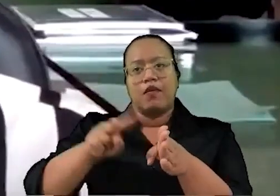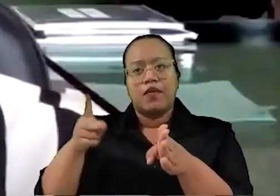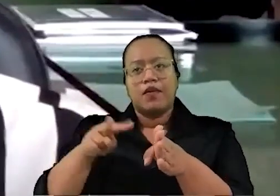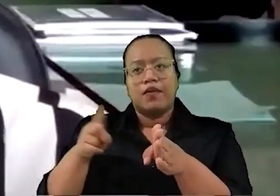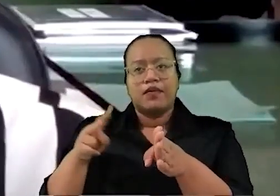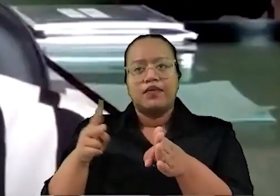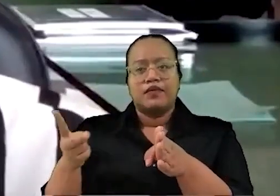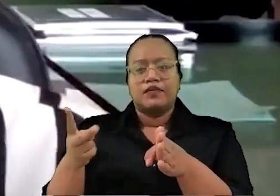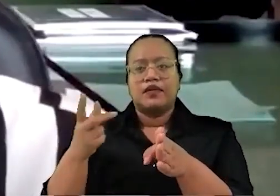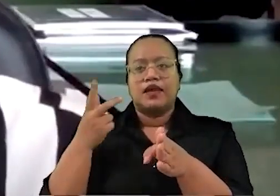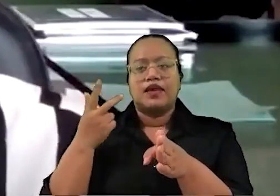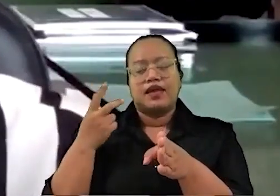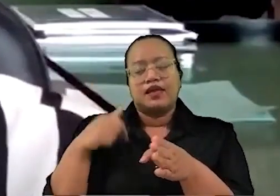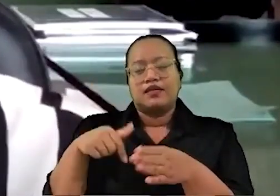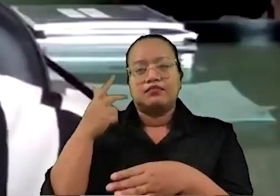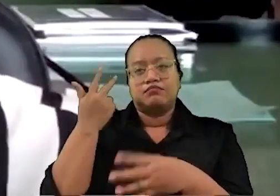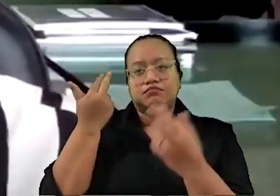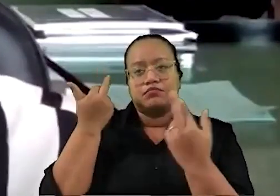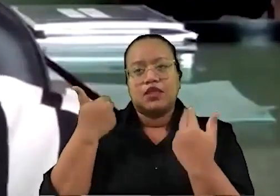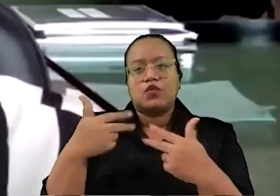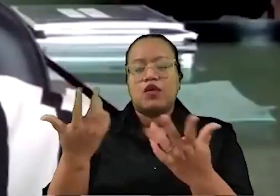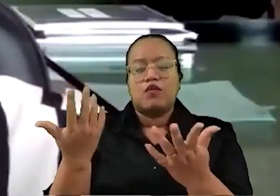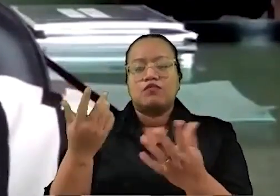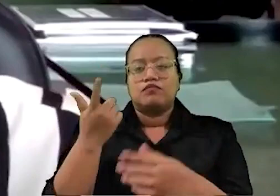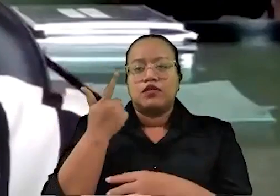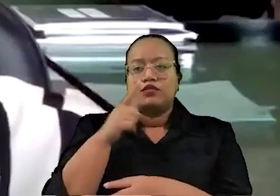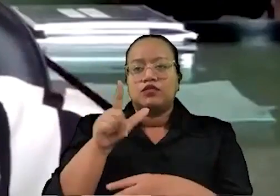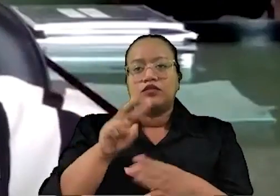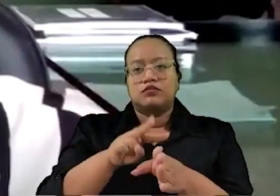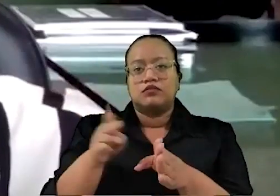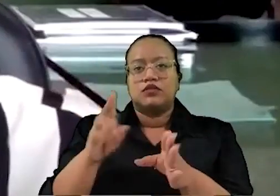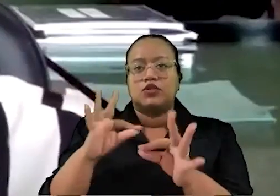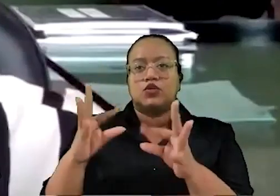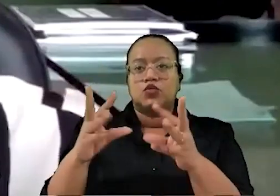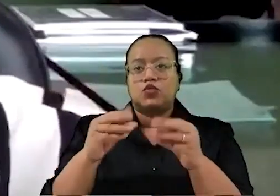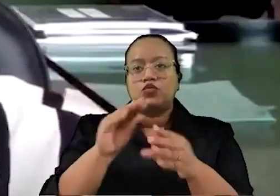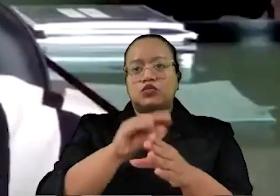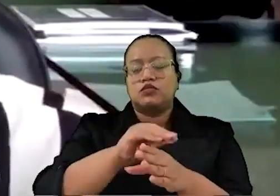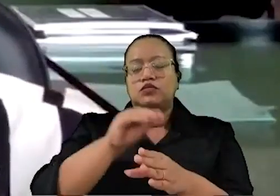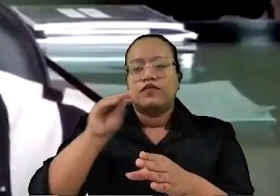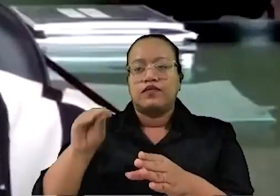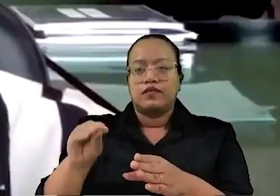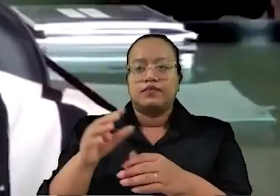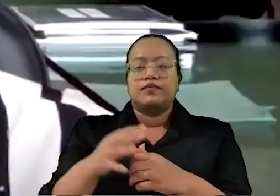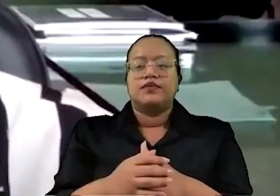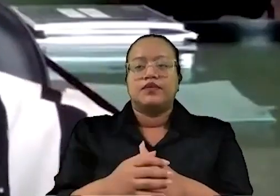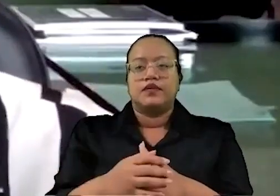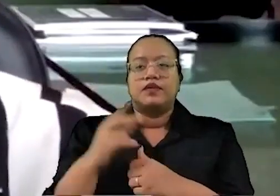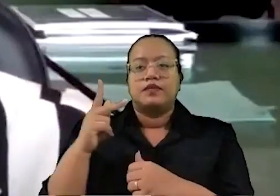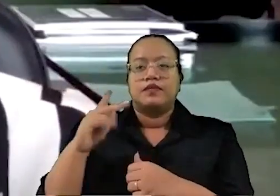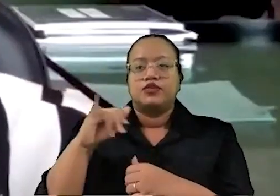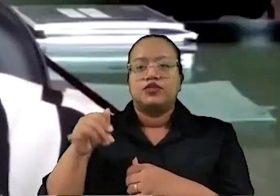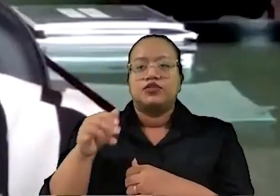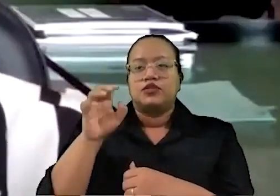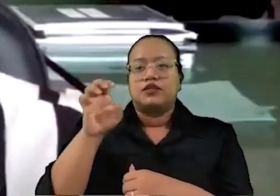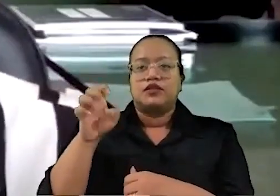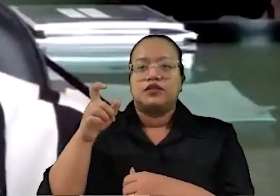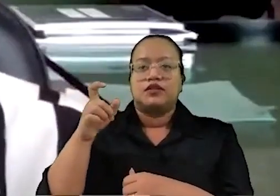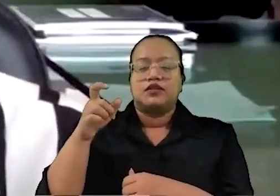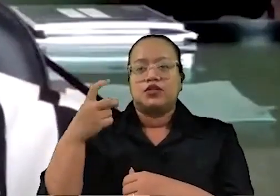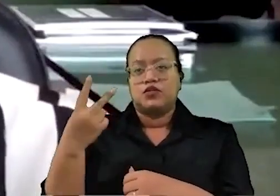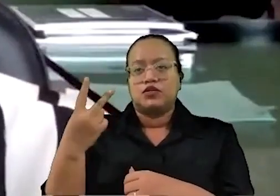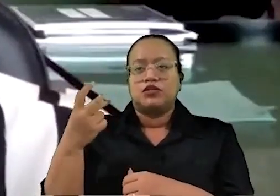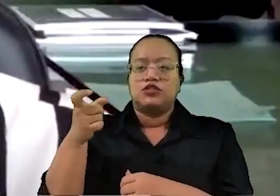todos no PJE 2X, ou PJE Nacional daqui a algum tempo. E eu